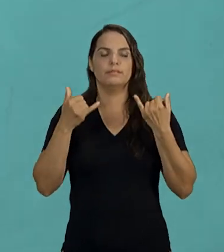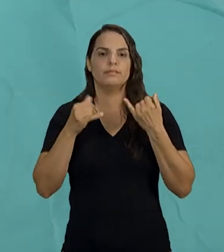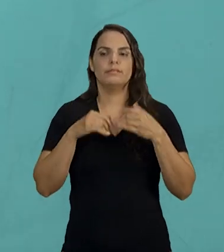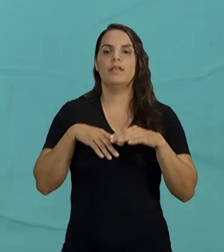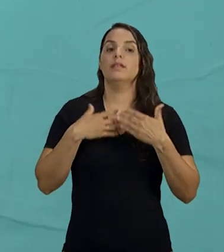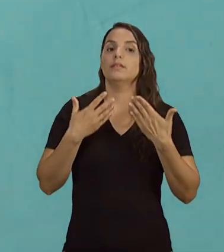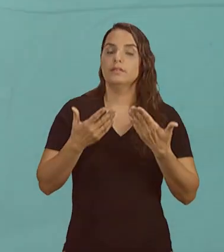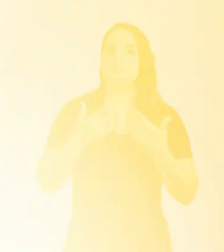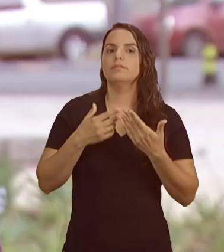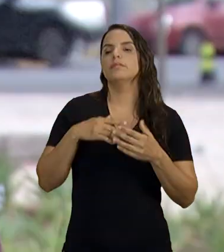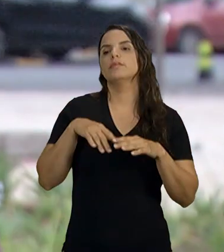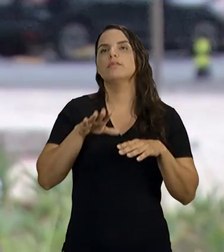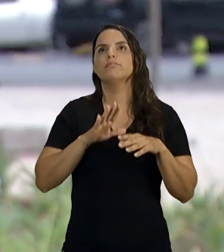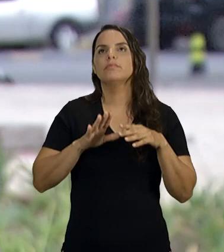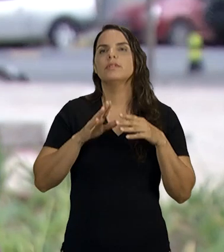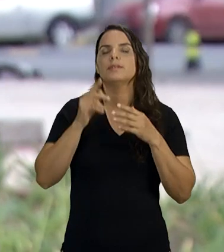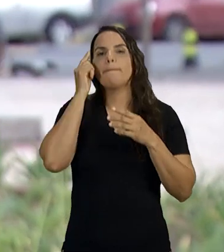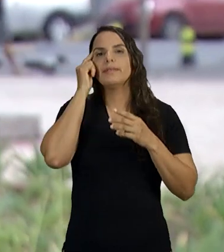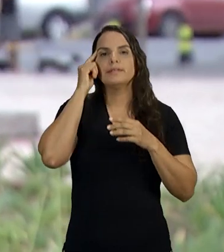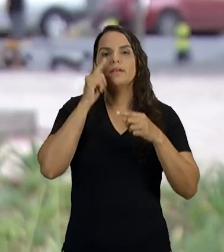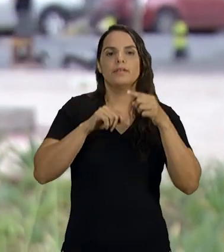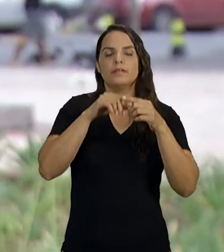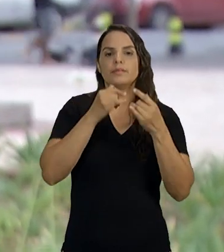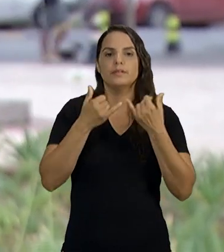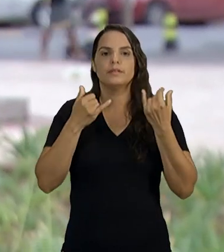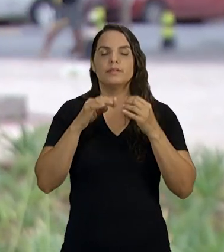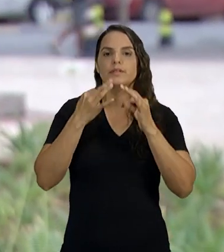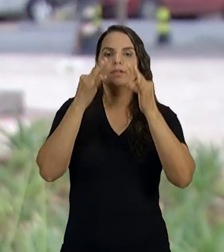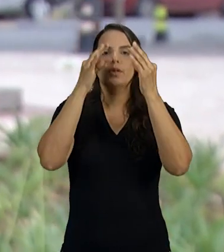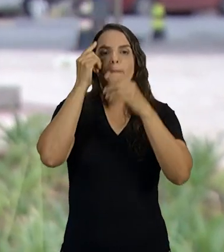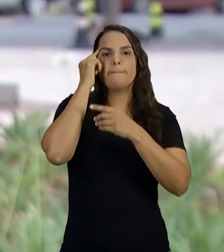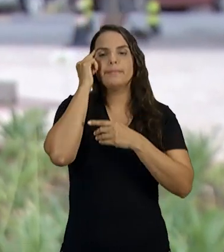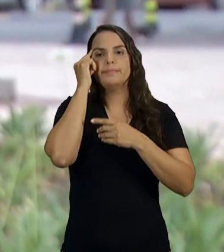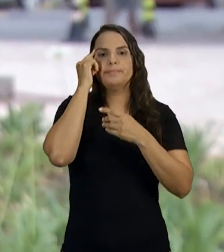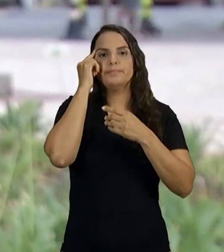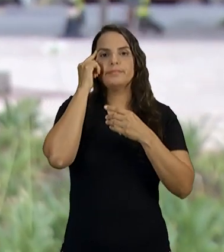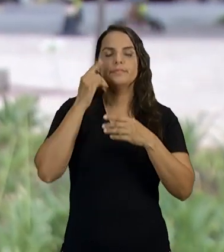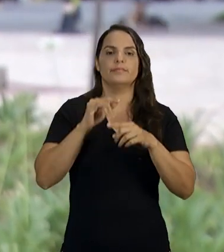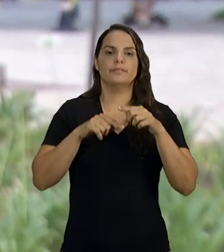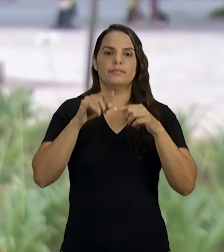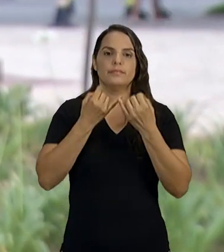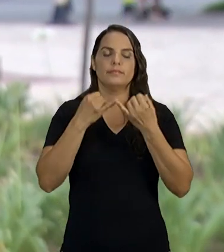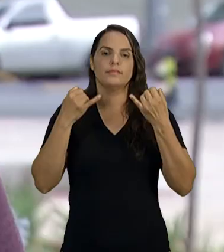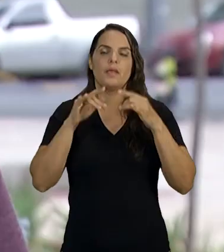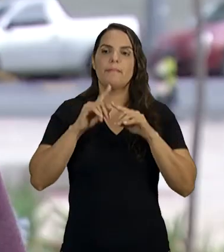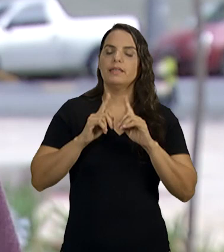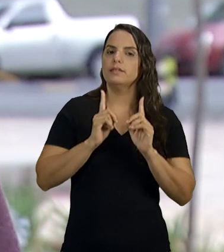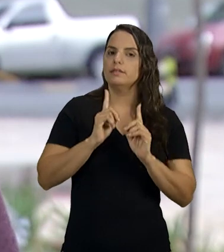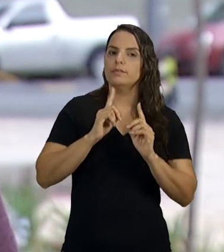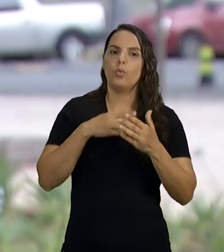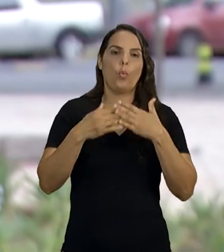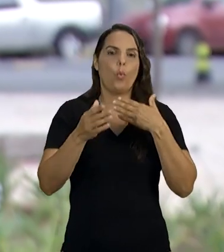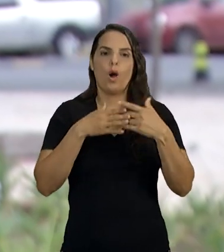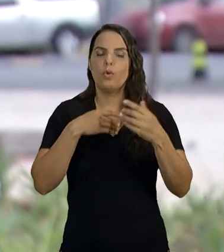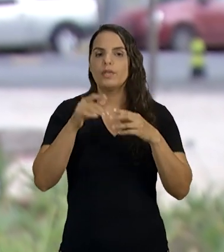ferramentas apenas eletrônicas. Geralmente, quando se fala em ferramentas tecnológicas, sempre se associa a equipamentos eletrônicos. Não é bem